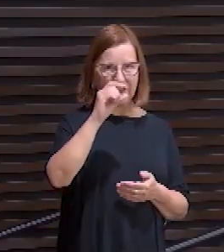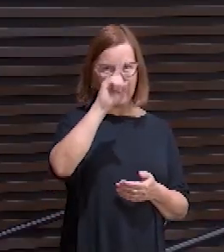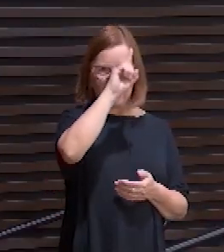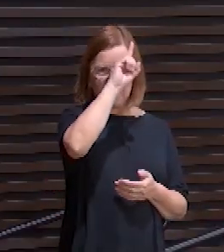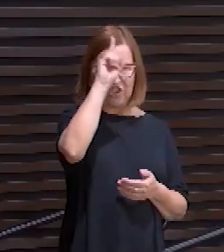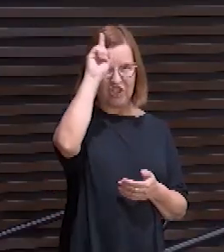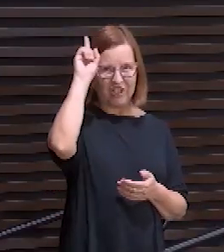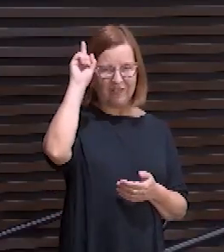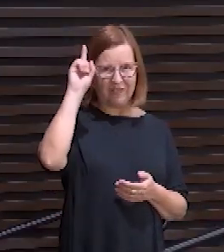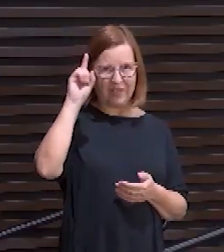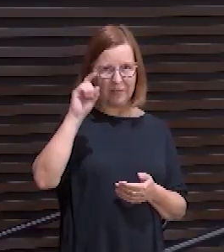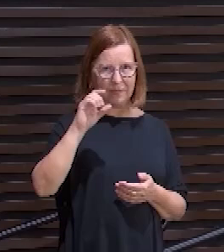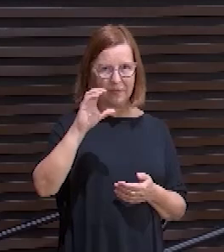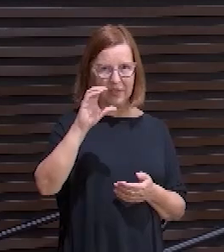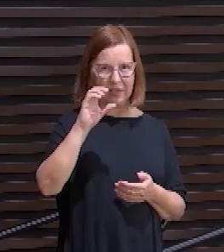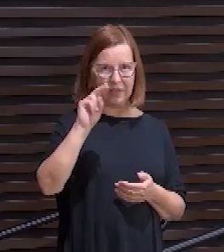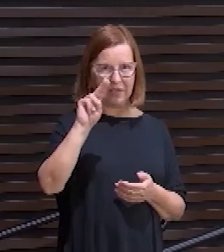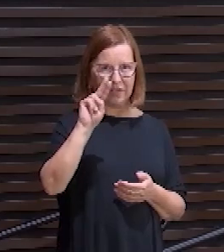Bíblia